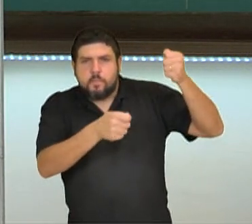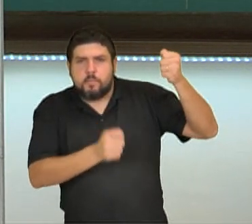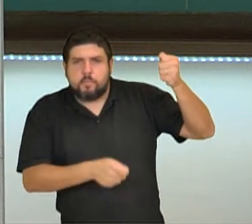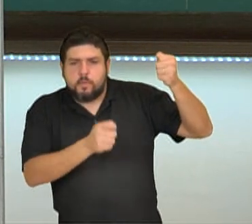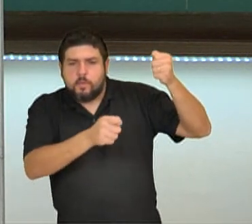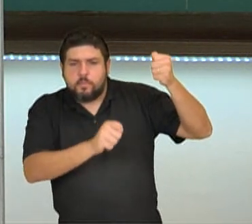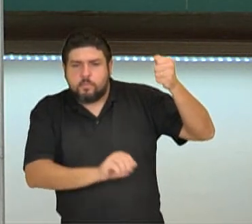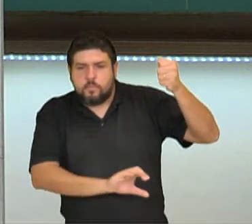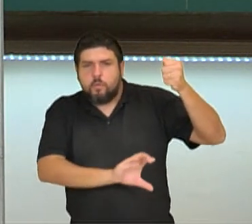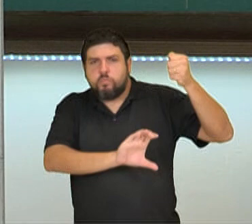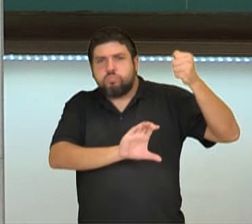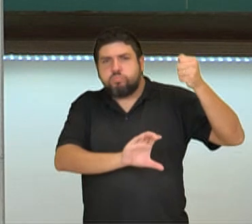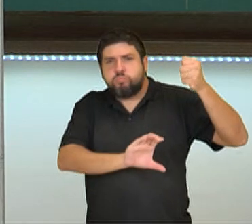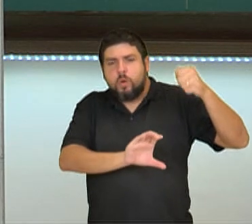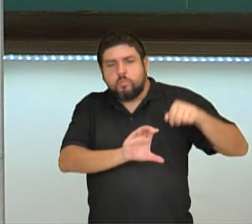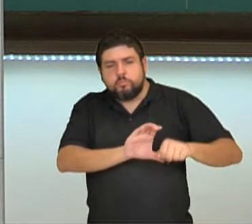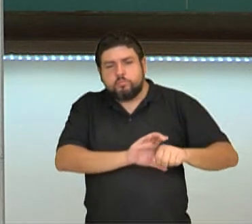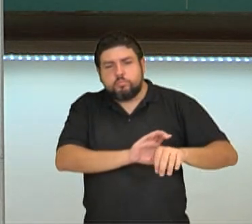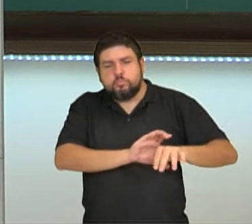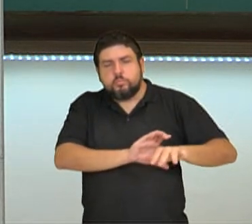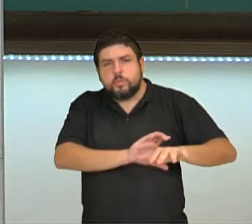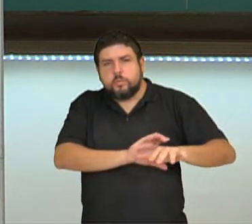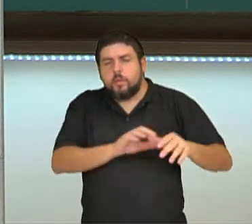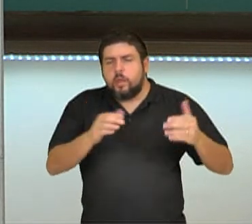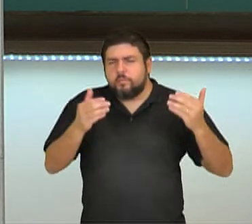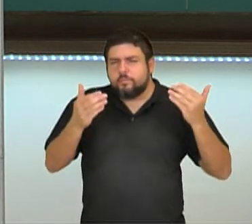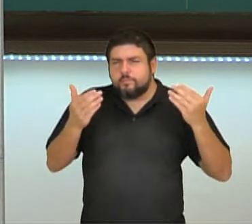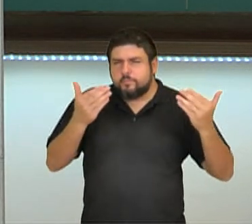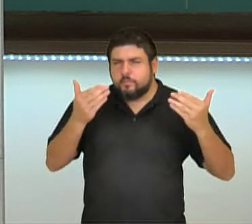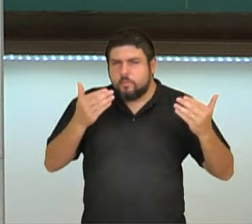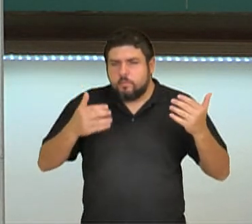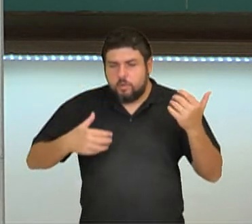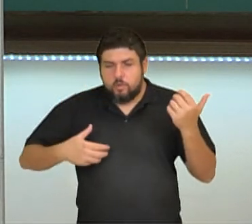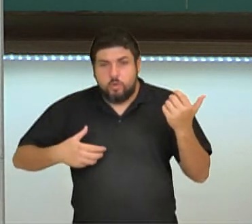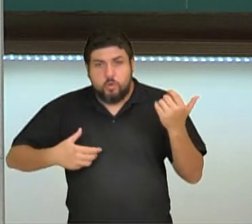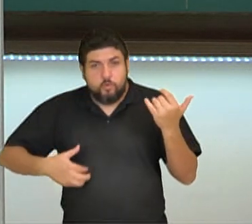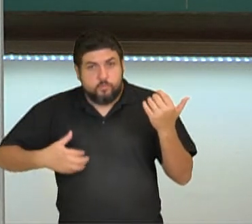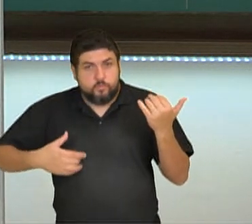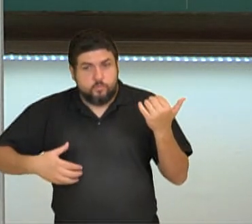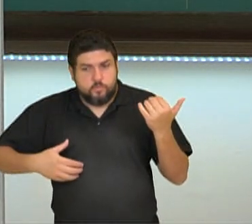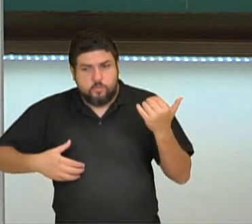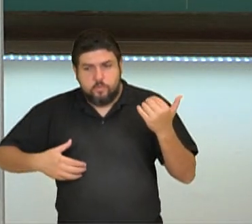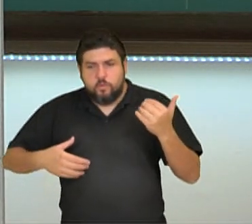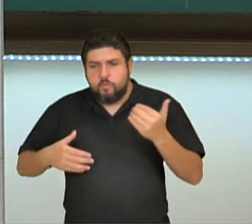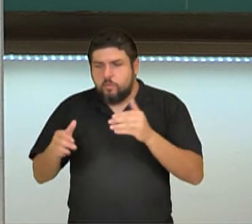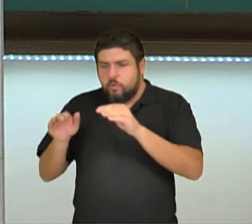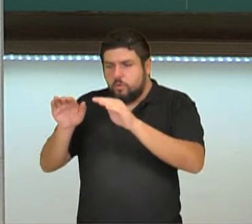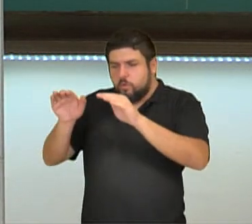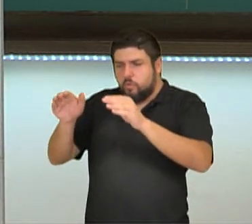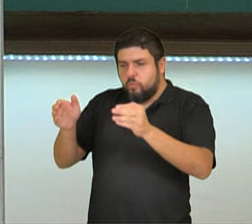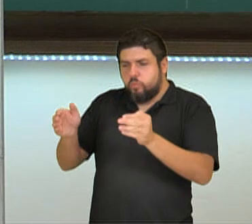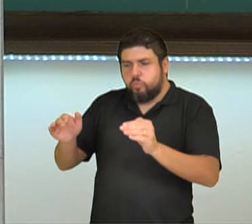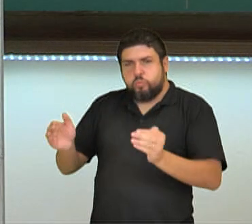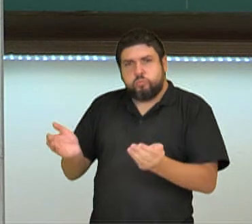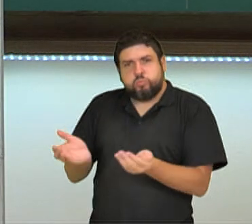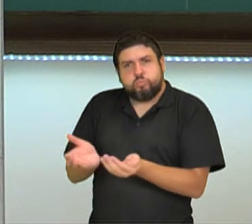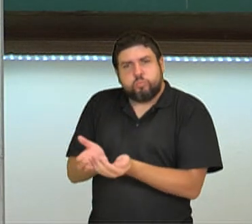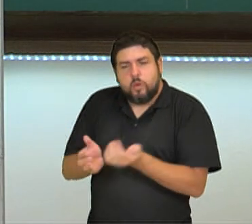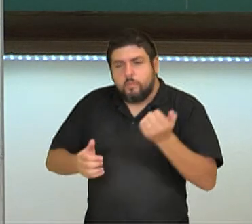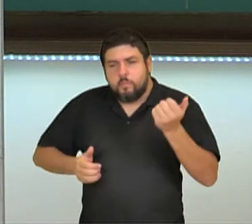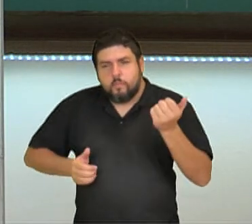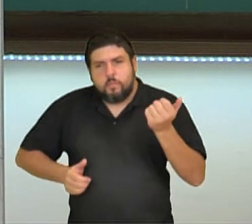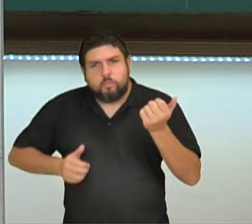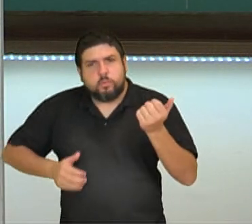do berimbau. É como o violão, né? Toda aquela parte redonda do violão é ali que o som acontece. No berimbau, ele